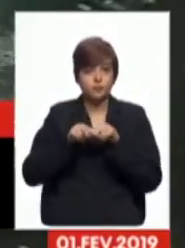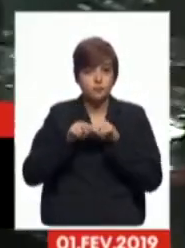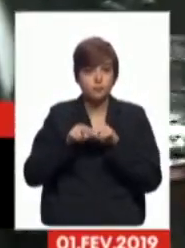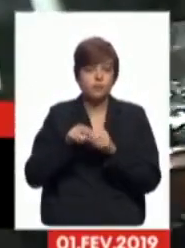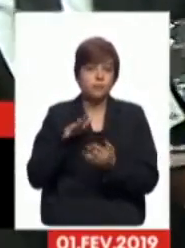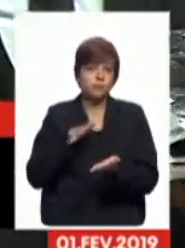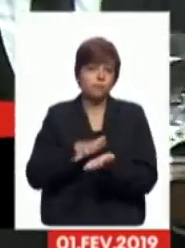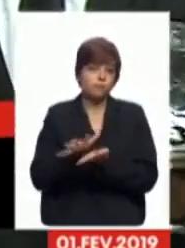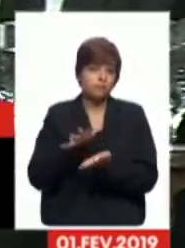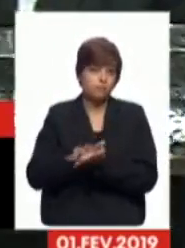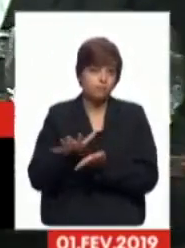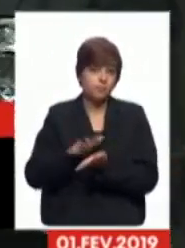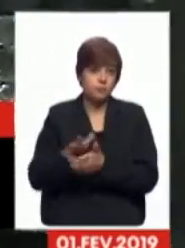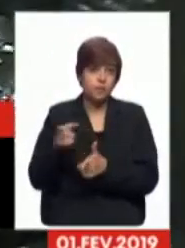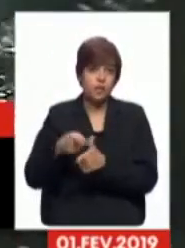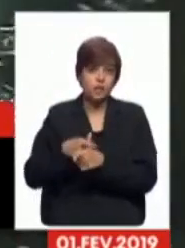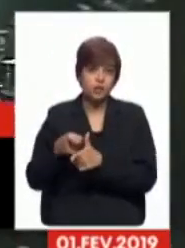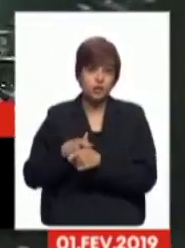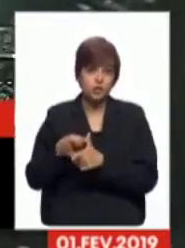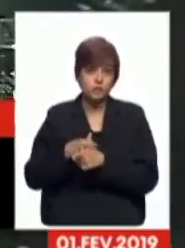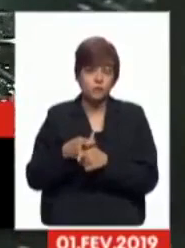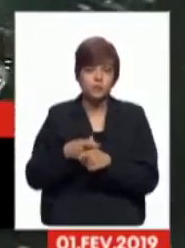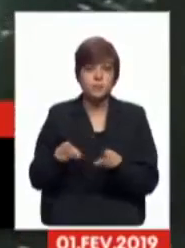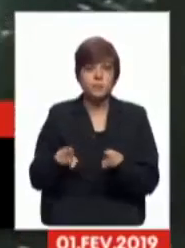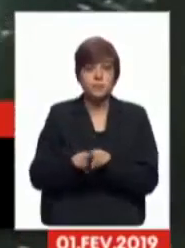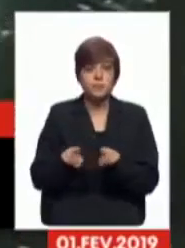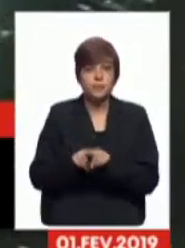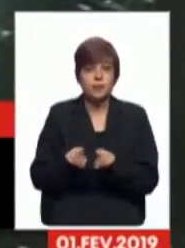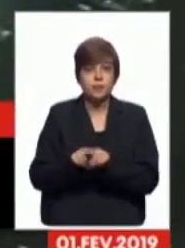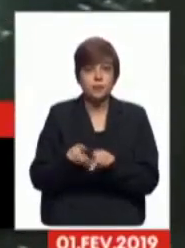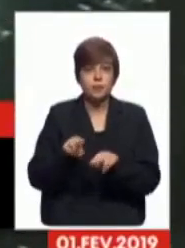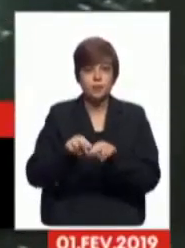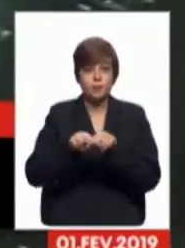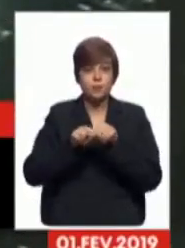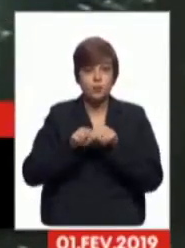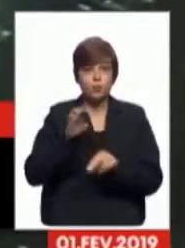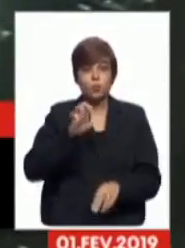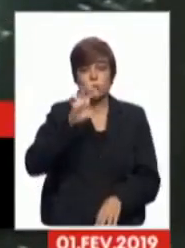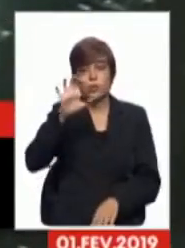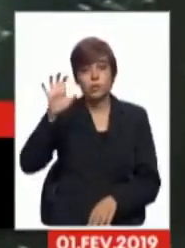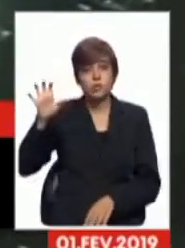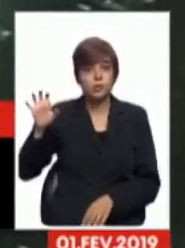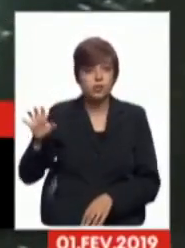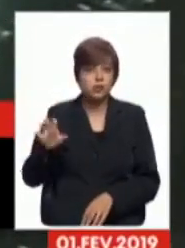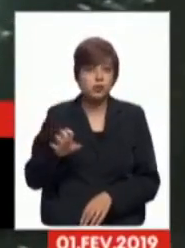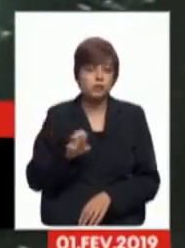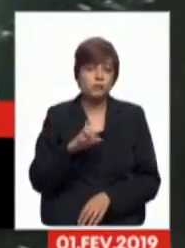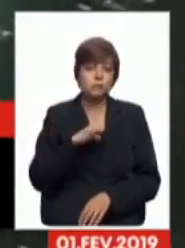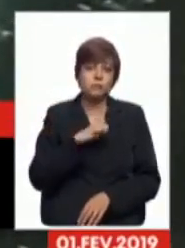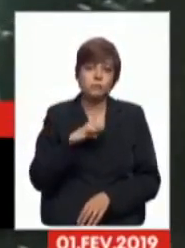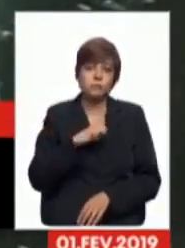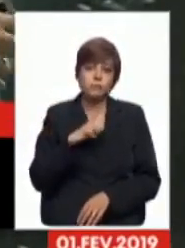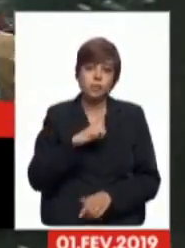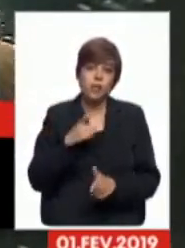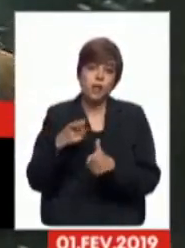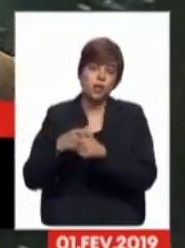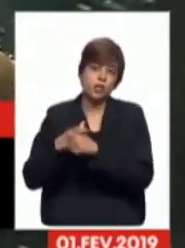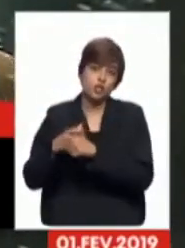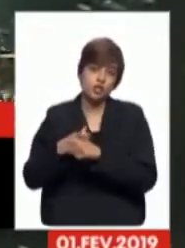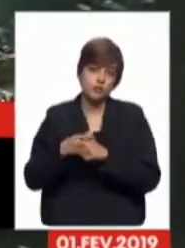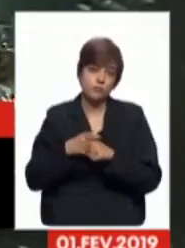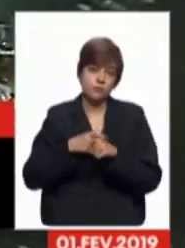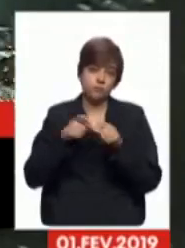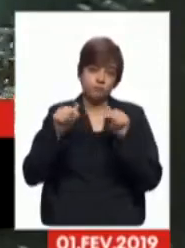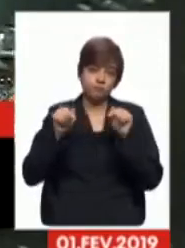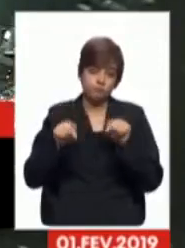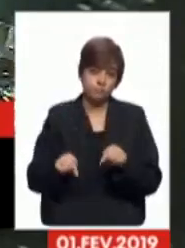devedores, a inadimplência do Estado em relação ao serviço da dívida